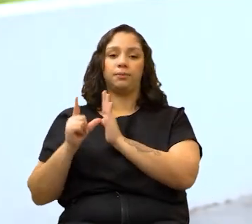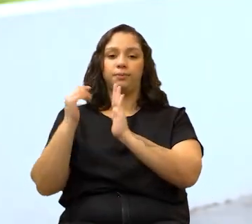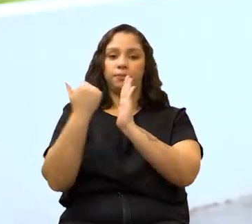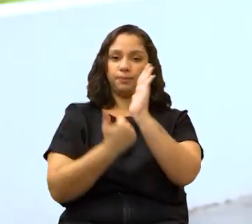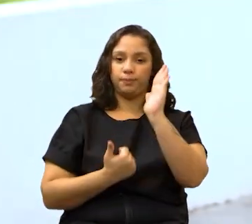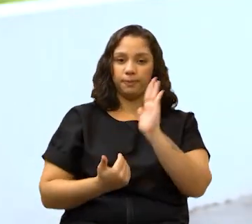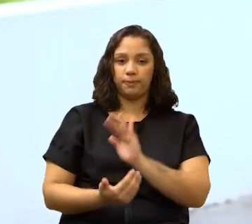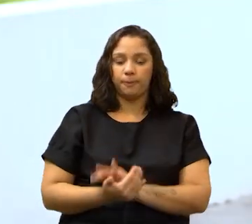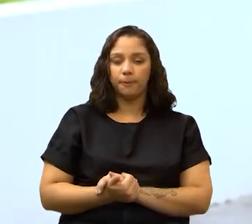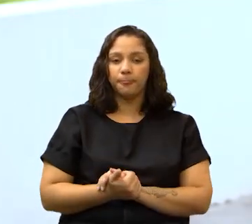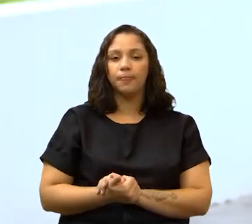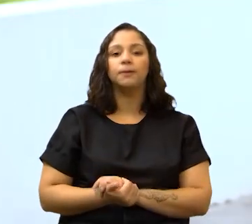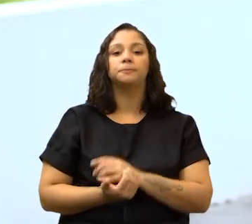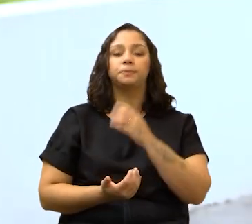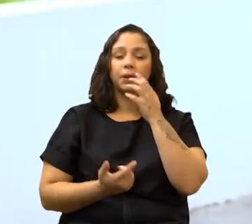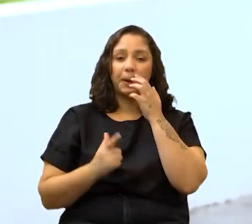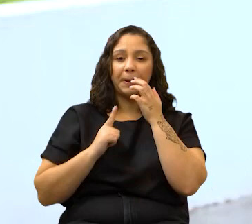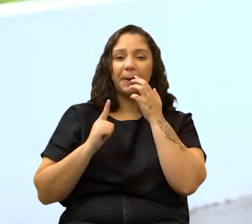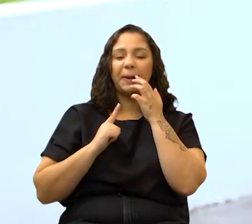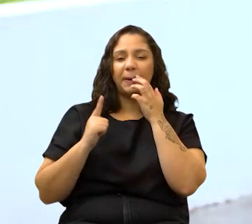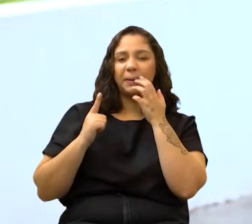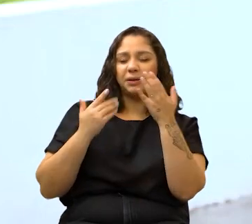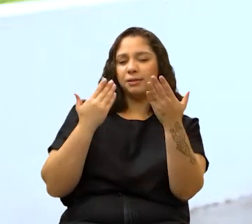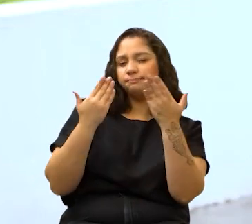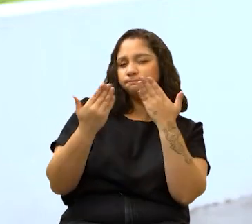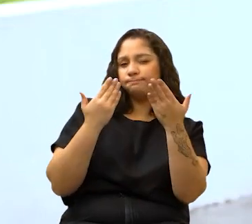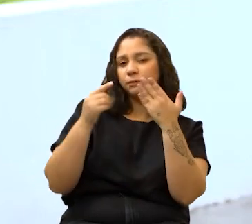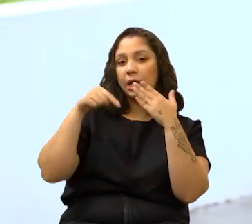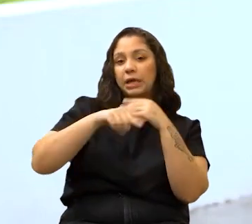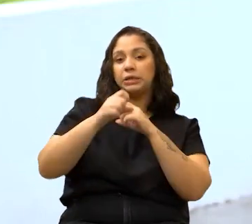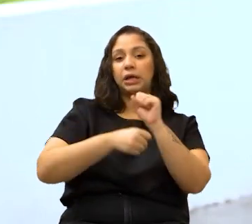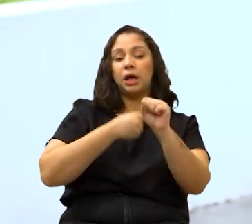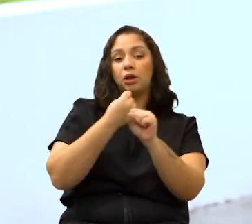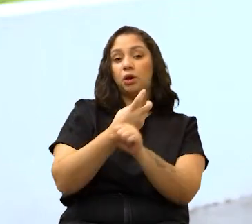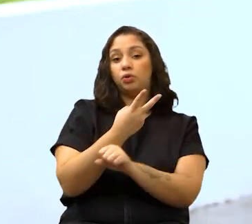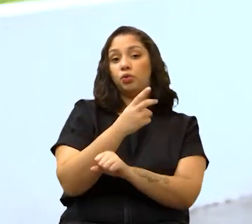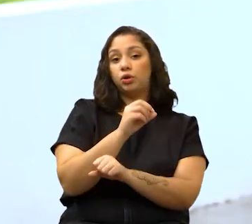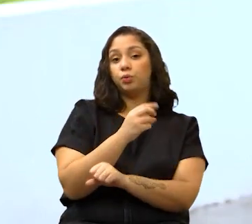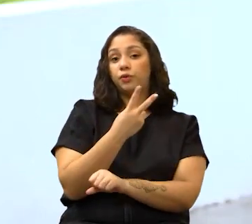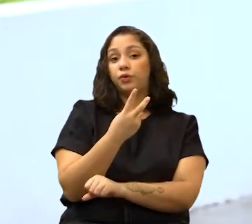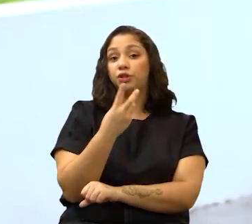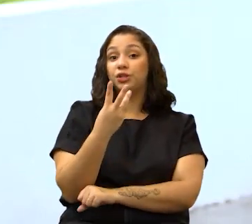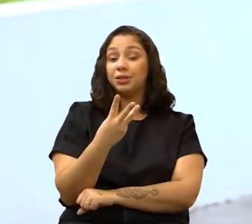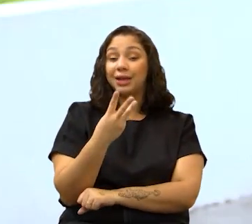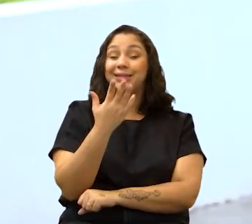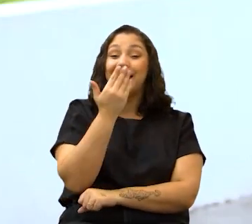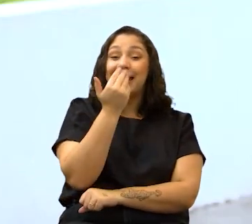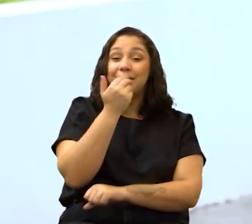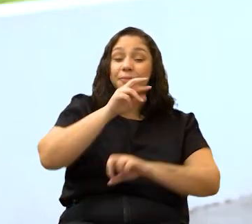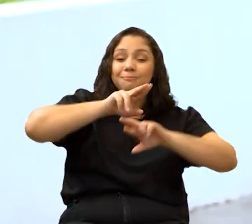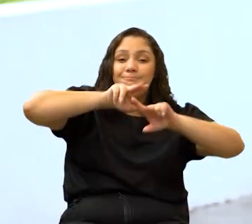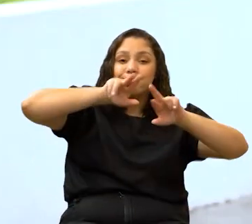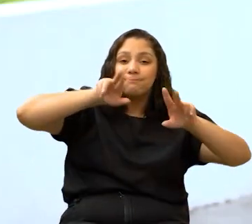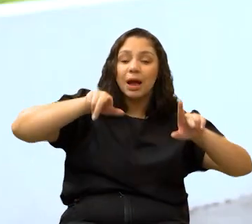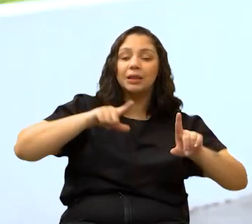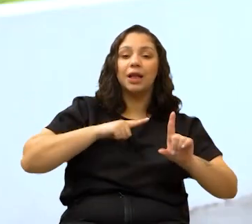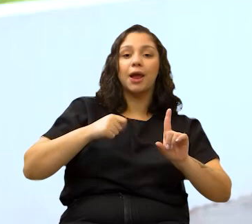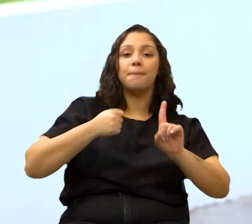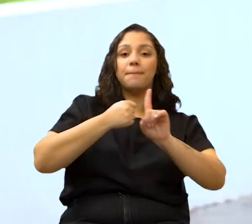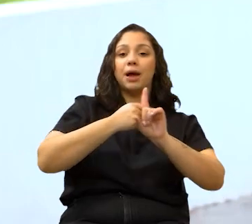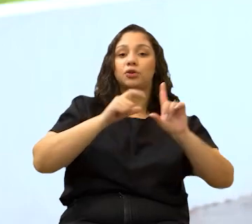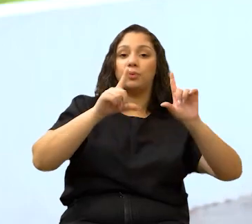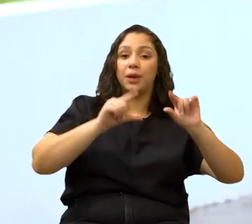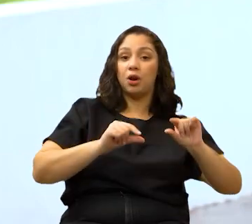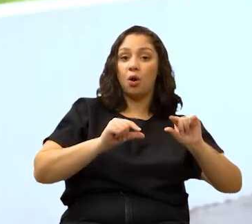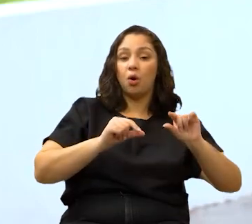Os prognósticos que se fazem para o ano de 23 é que o item alimentos tem um impacto menor